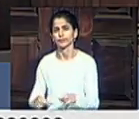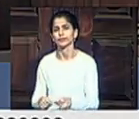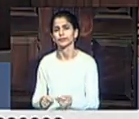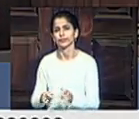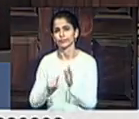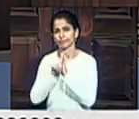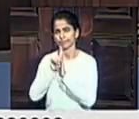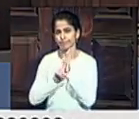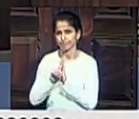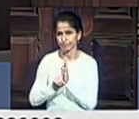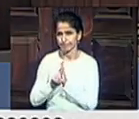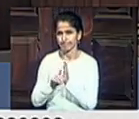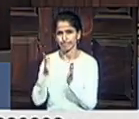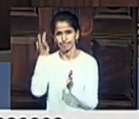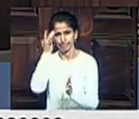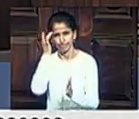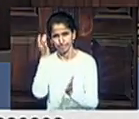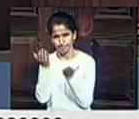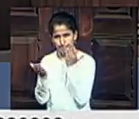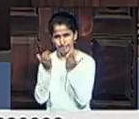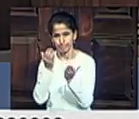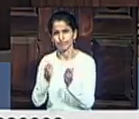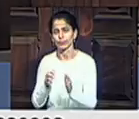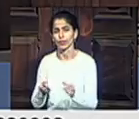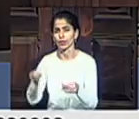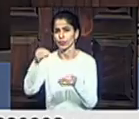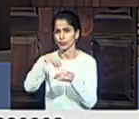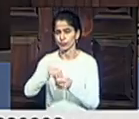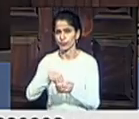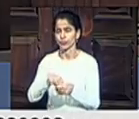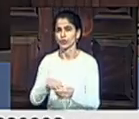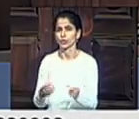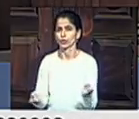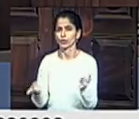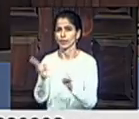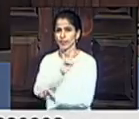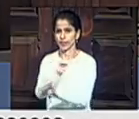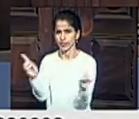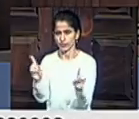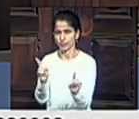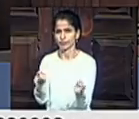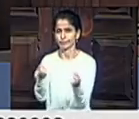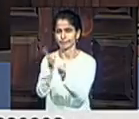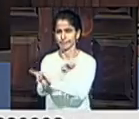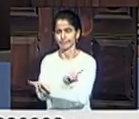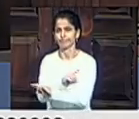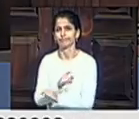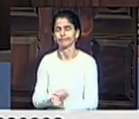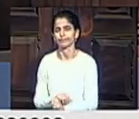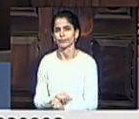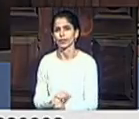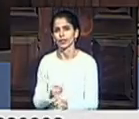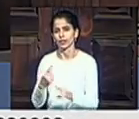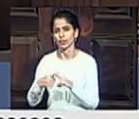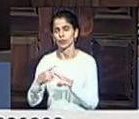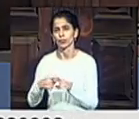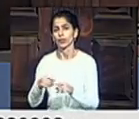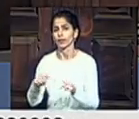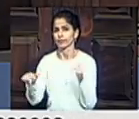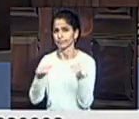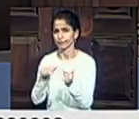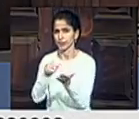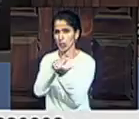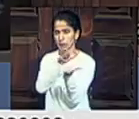ser analisada com muito critério e ser votada de maneira negativa para que ela possa ser rejeitada, afastando o risco de desemprego